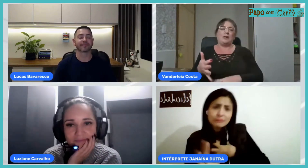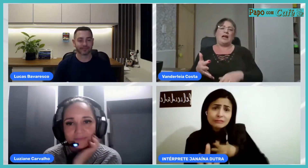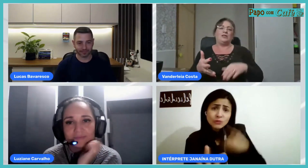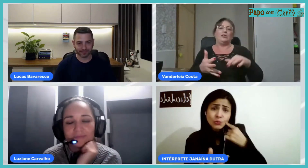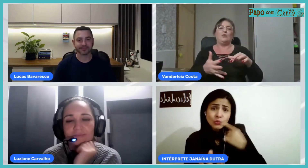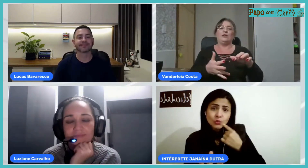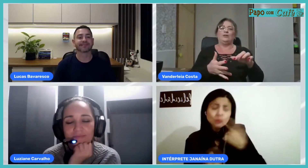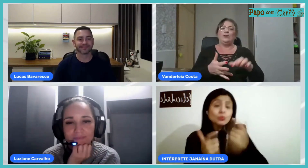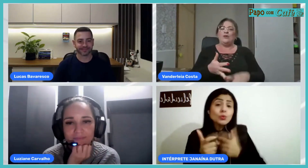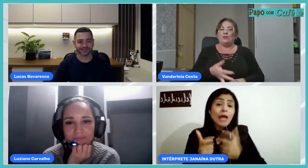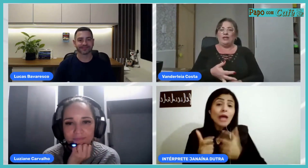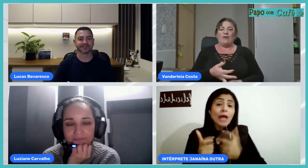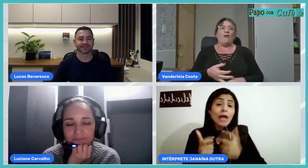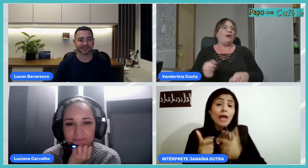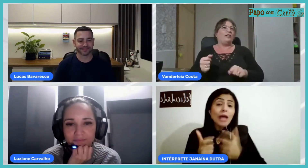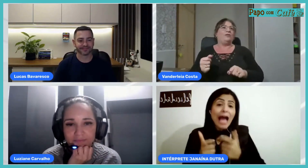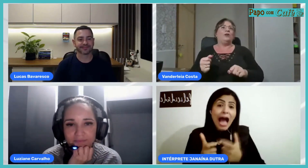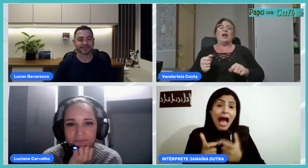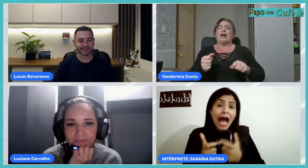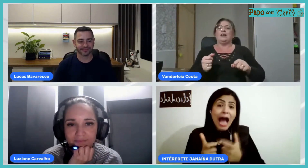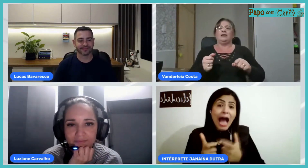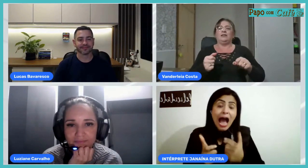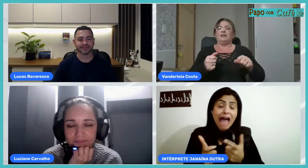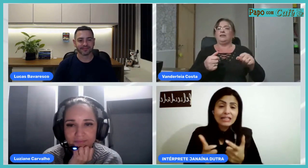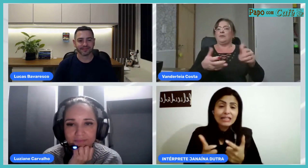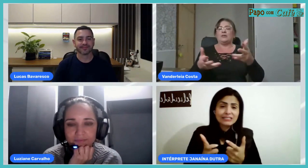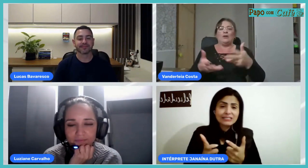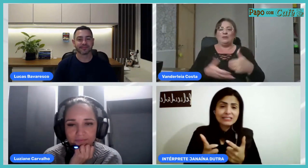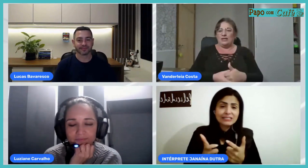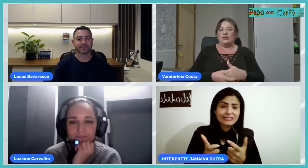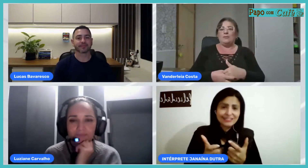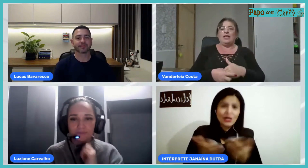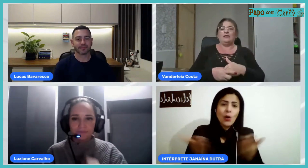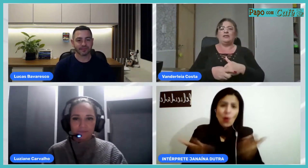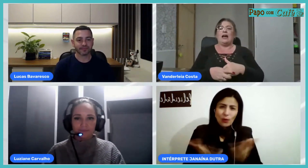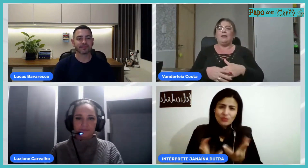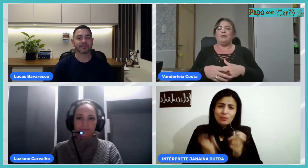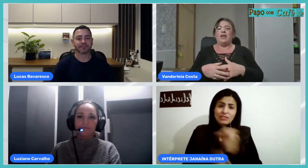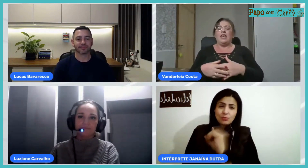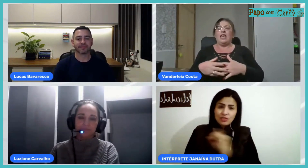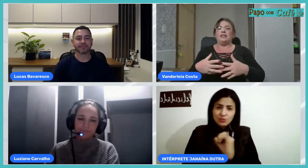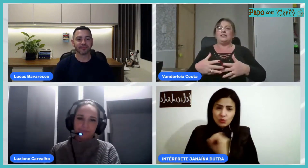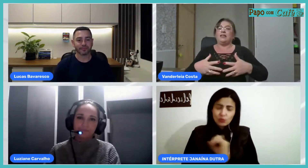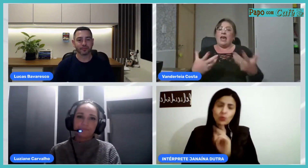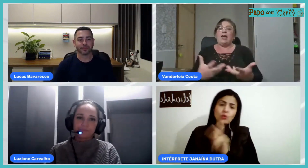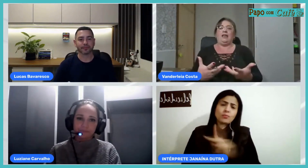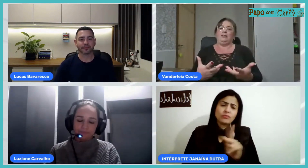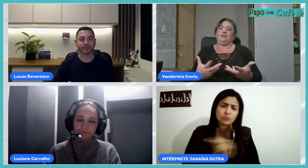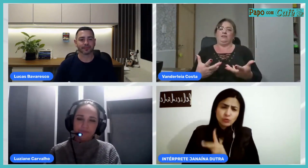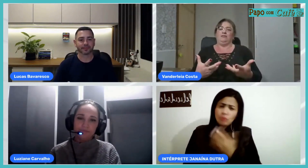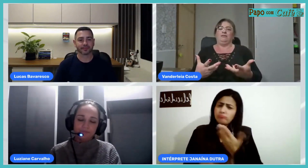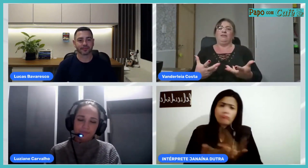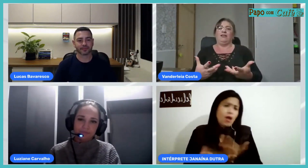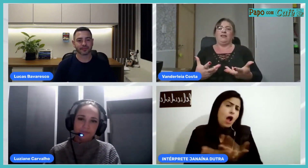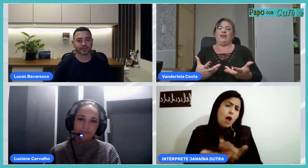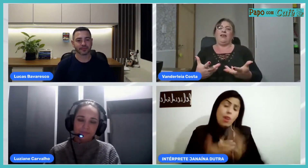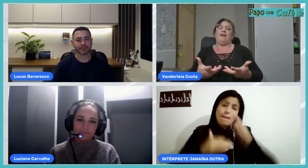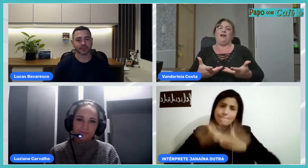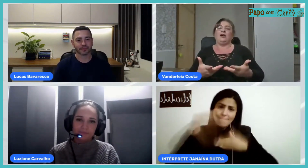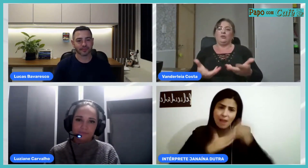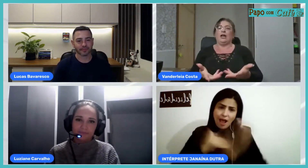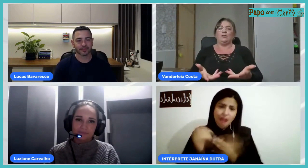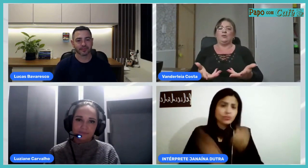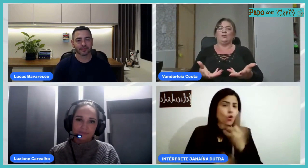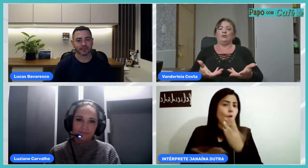instrutores, tanto prático quanto o teórico, o pessoal do atendimento, sabe? Eles querem,